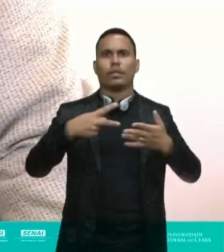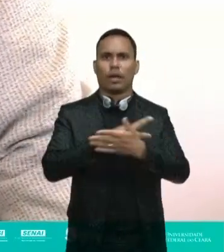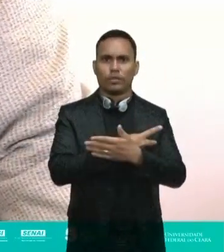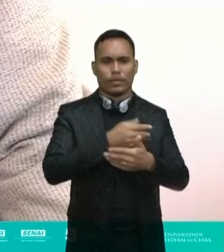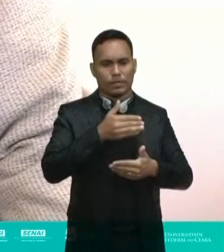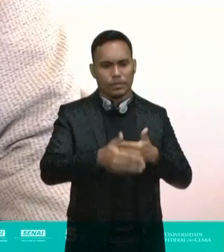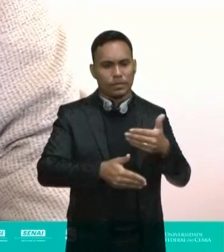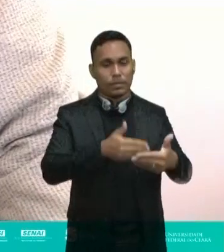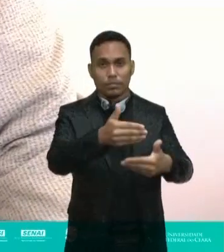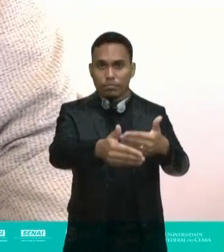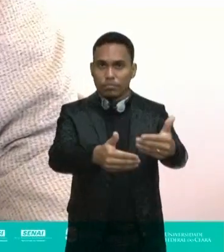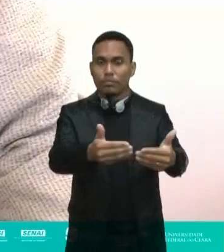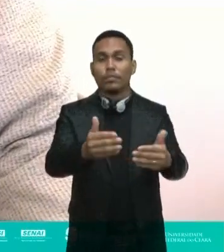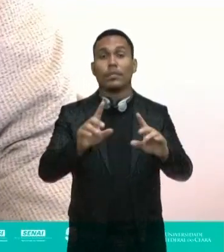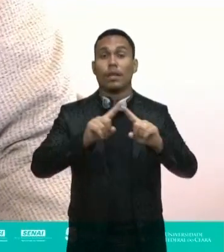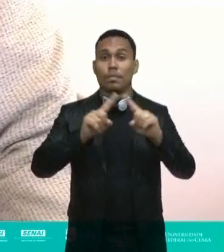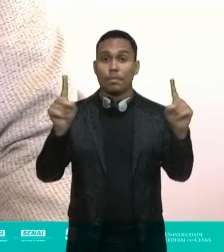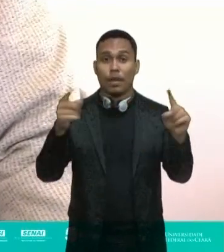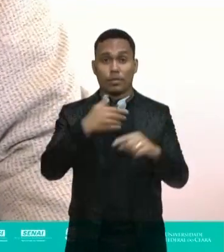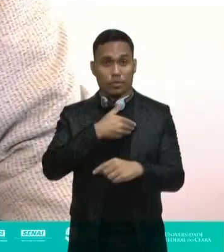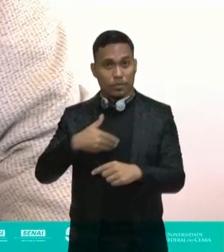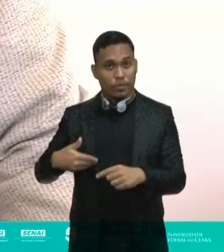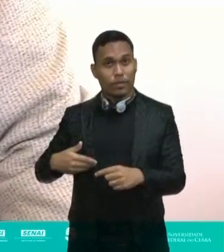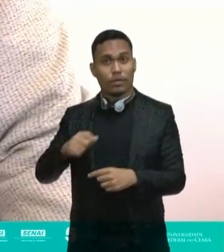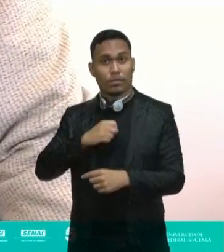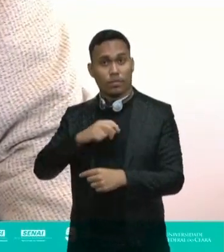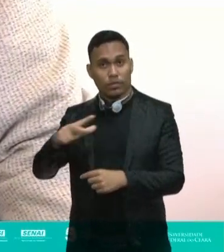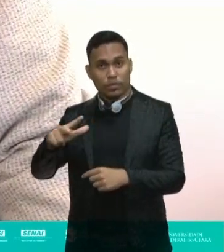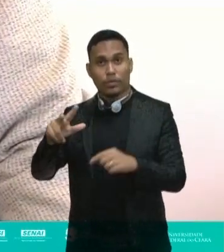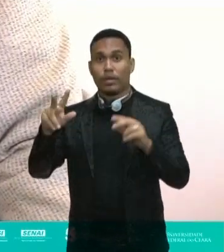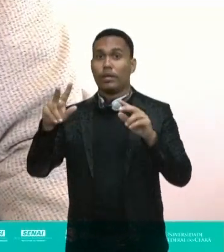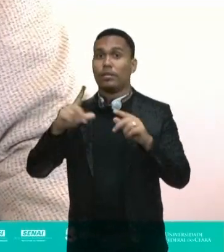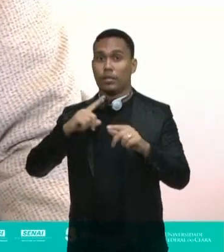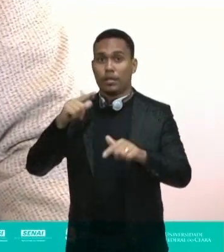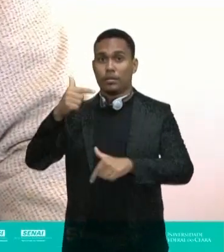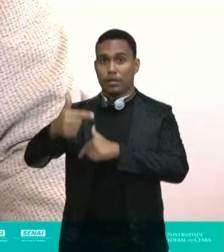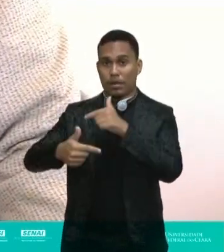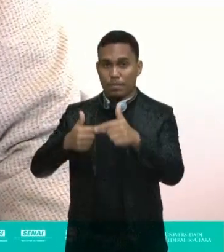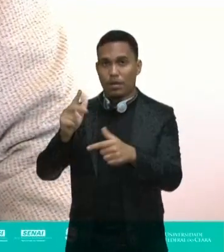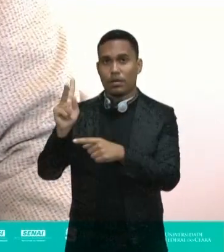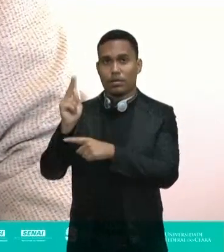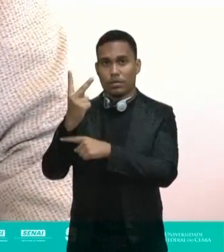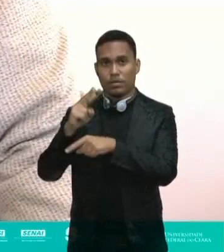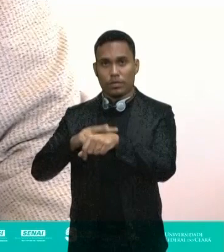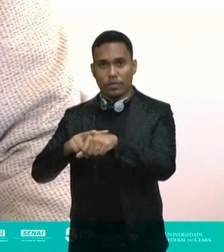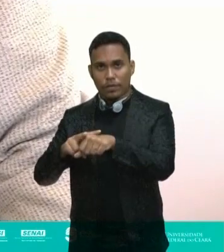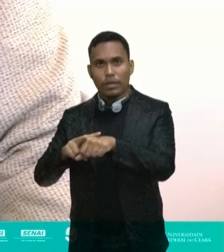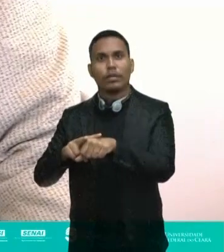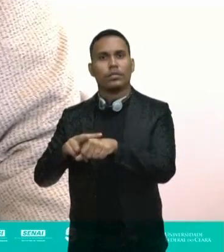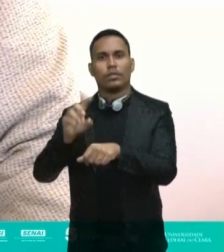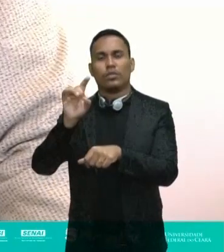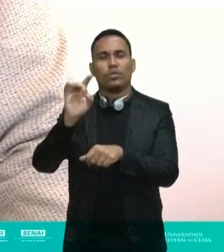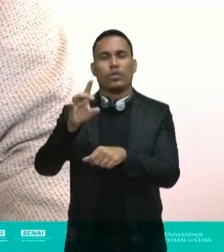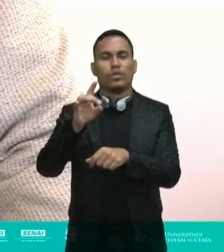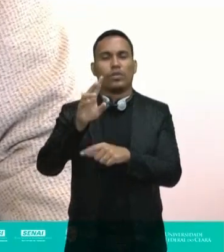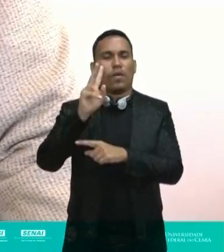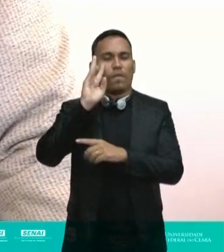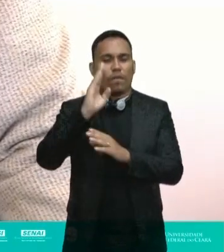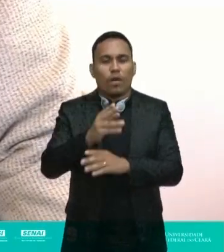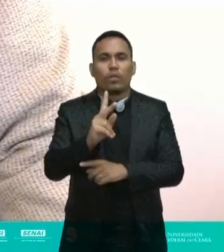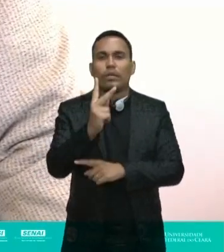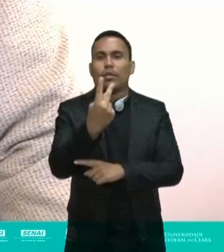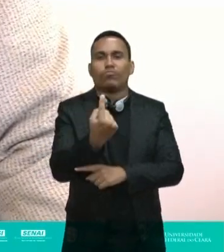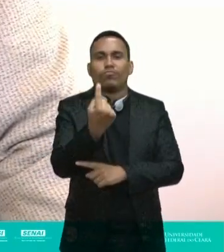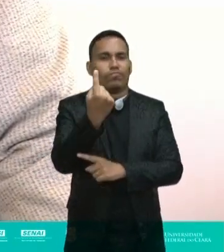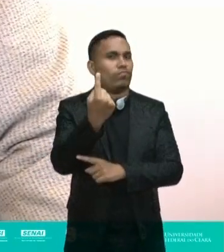do governo português ao promover uma política industrial em torno do hidrogênio e dos gases renováveis não se limitou à publicação da estratégia para o hidrogênio.